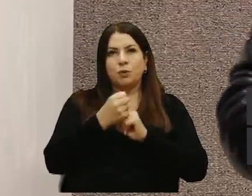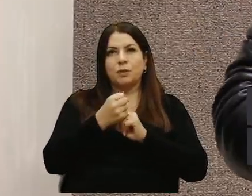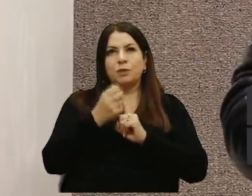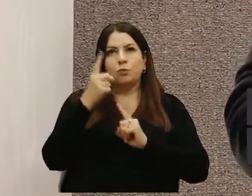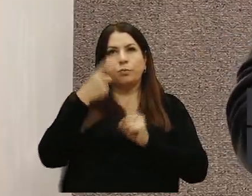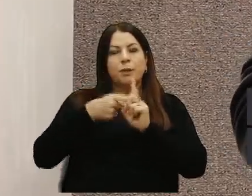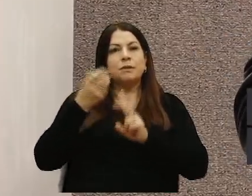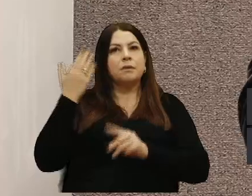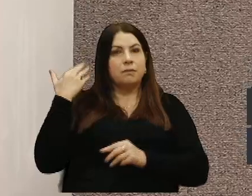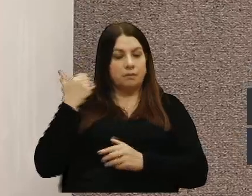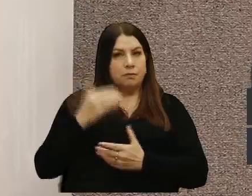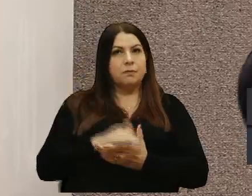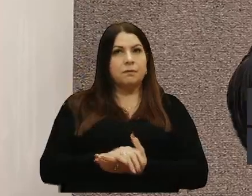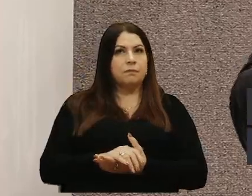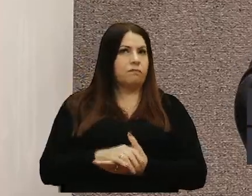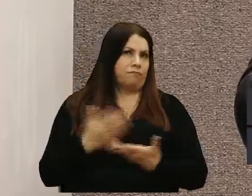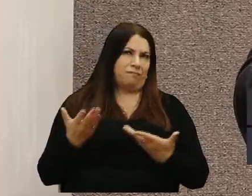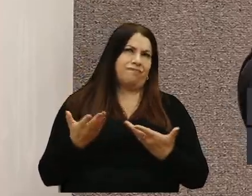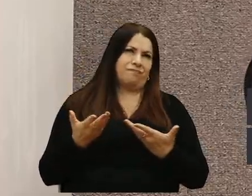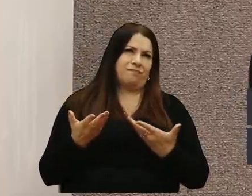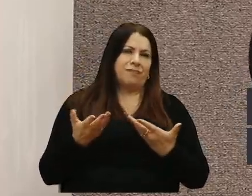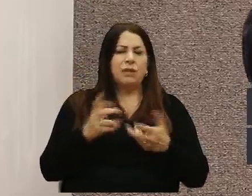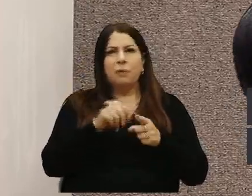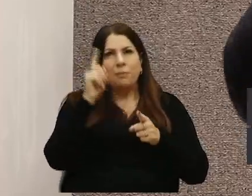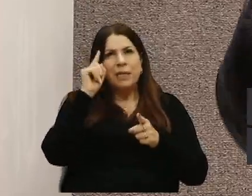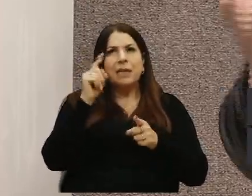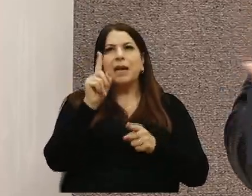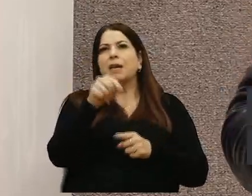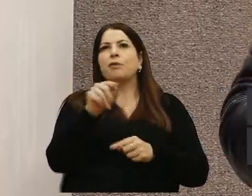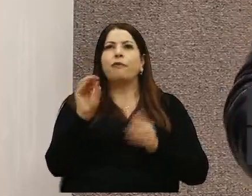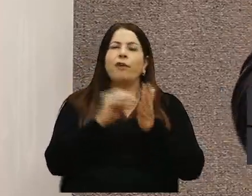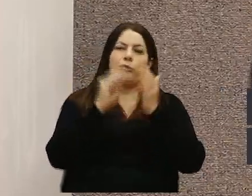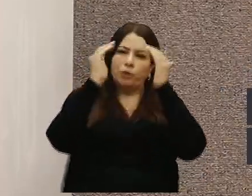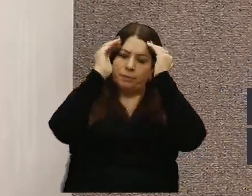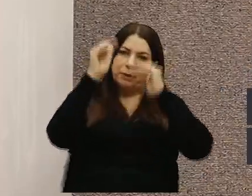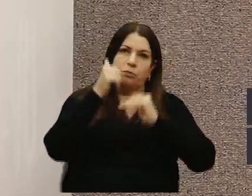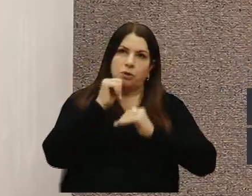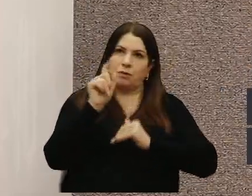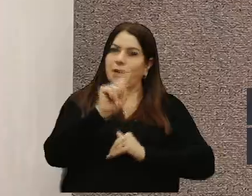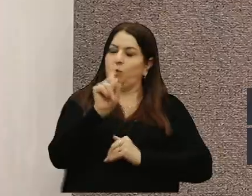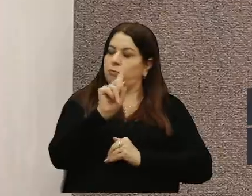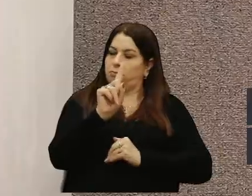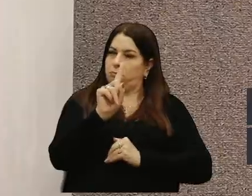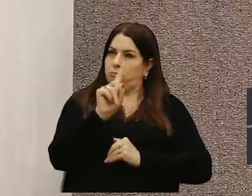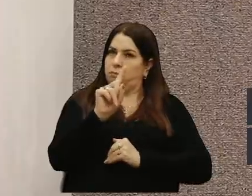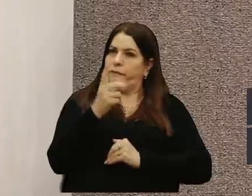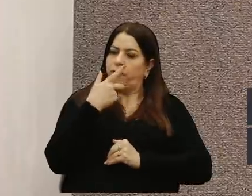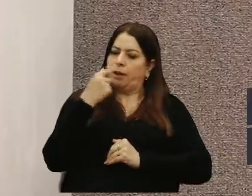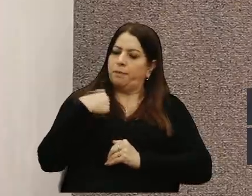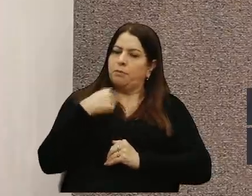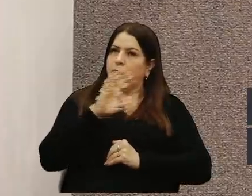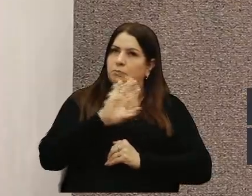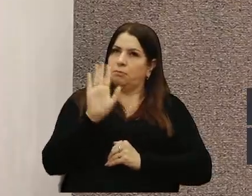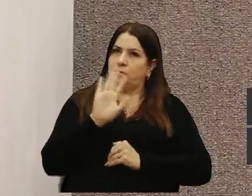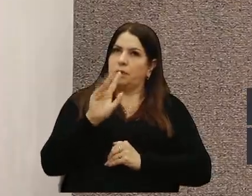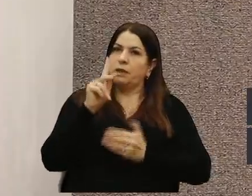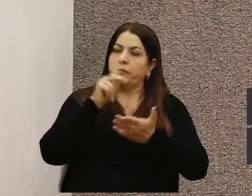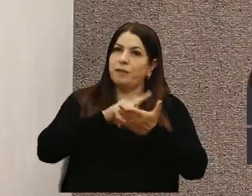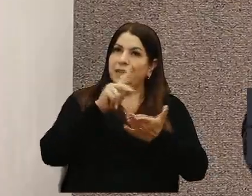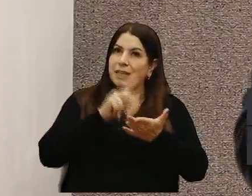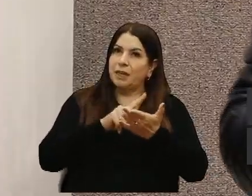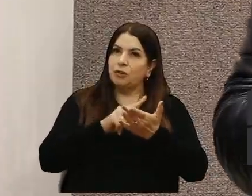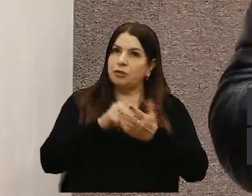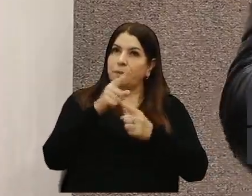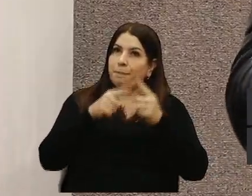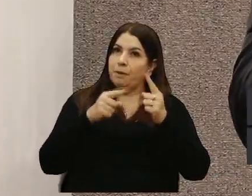mês atrás aqui. Então não vamos ser hipócritas. Porque o senhor desrespeita as mulheres. Não. Estão colocando palavra na boca. Verdade,